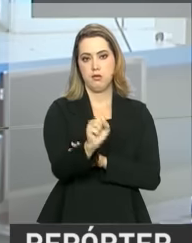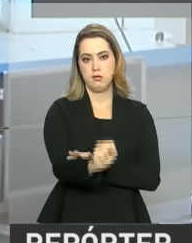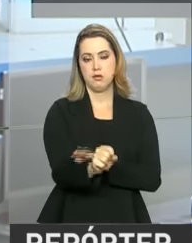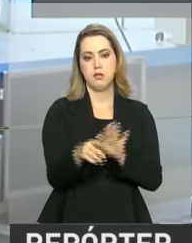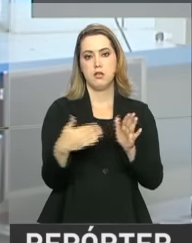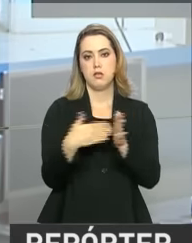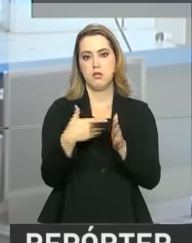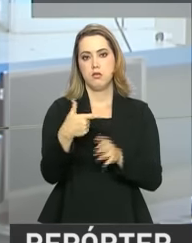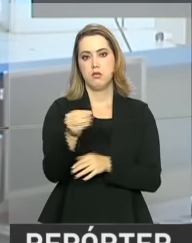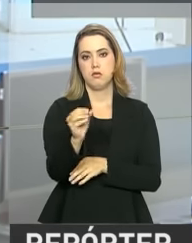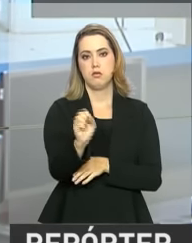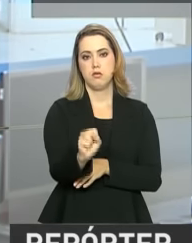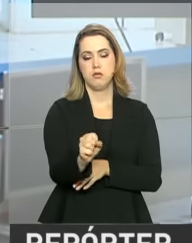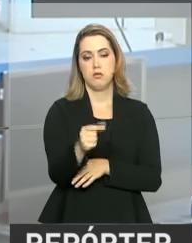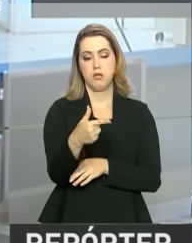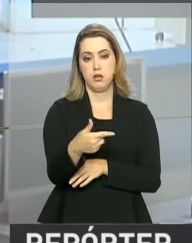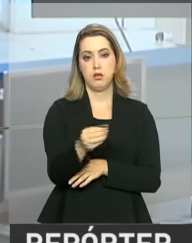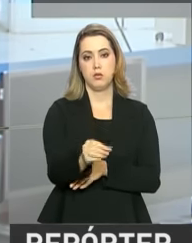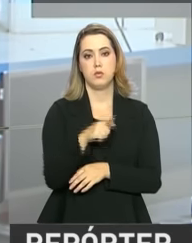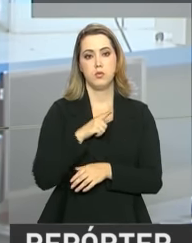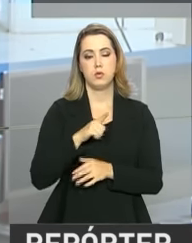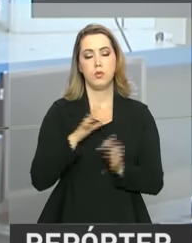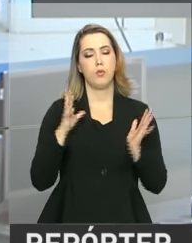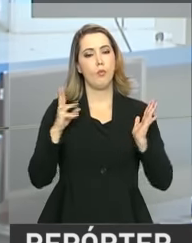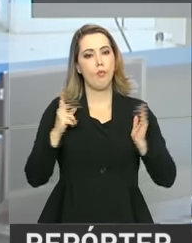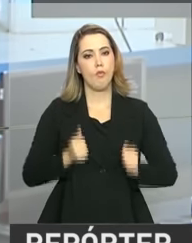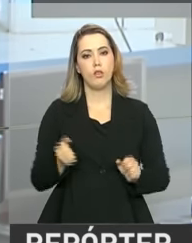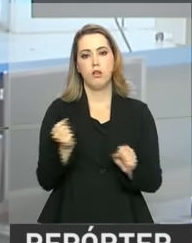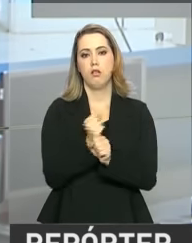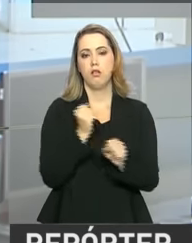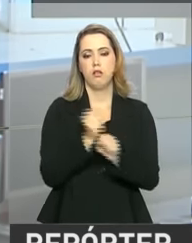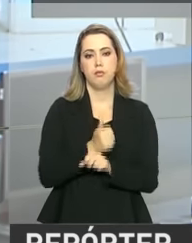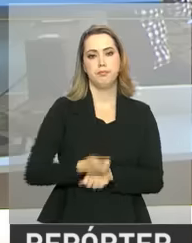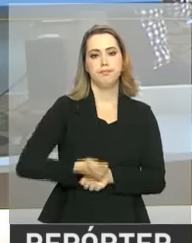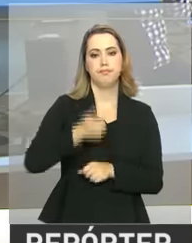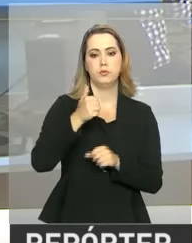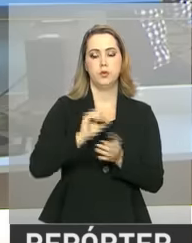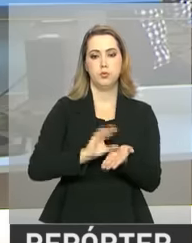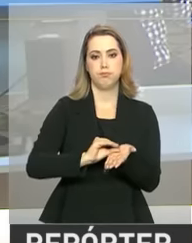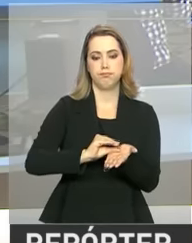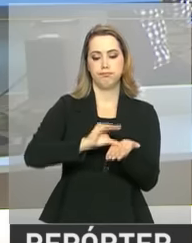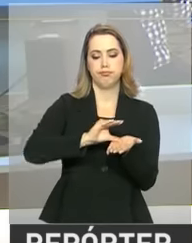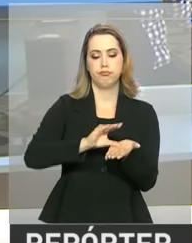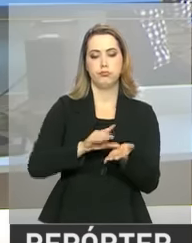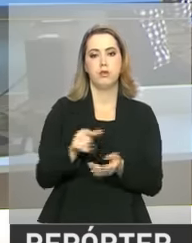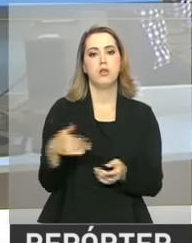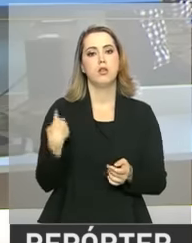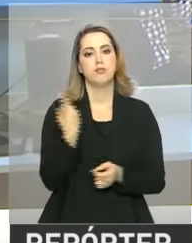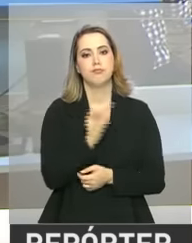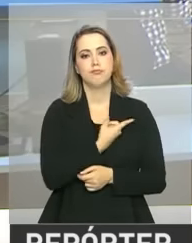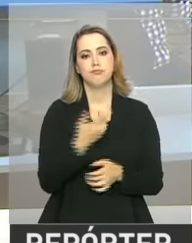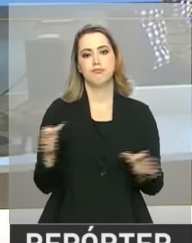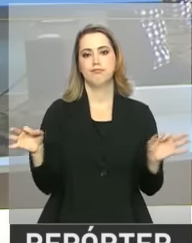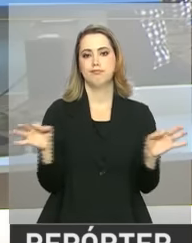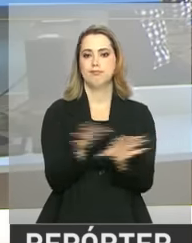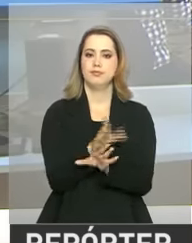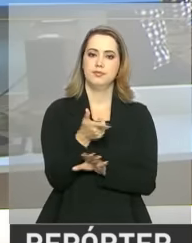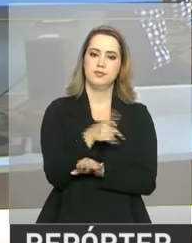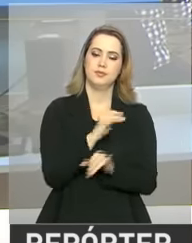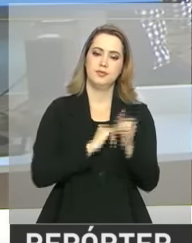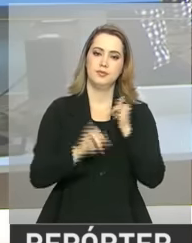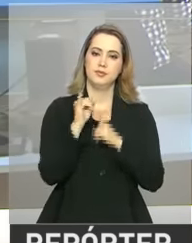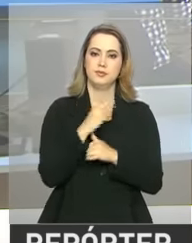anos, saneamento básico vai contar com mais recursos do FGTS. E nós ficamos por aqui, voltamos a qualquer momento com